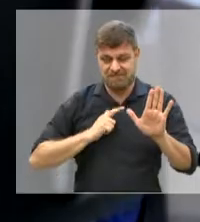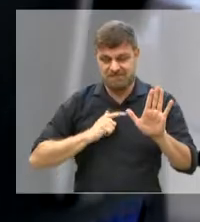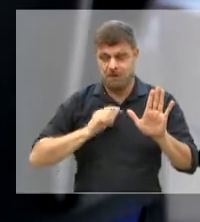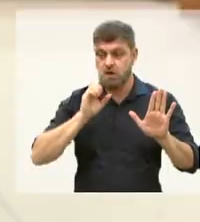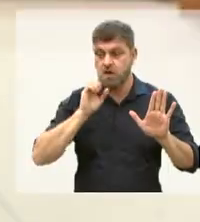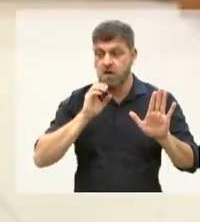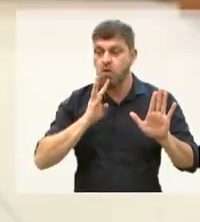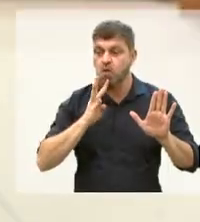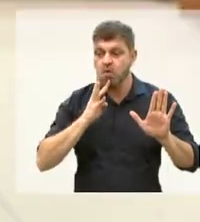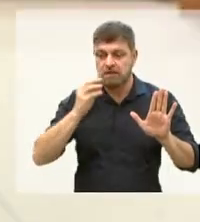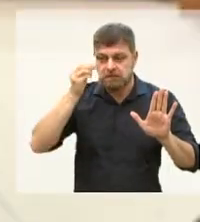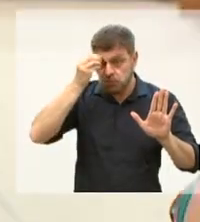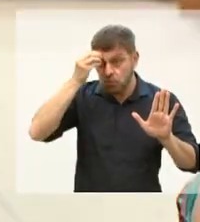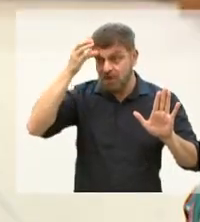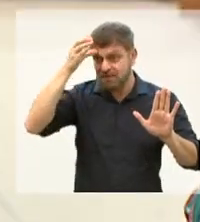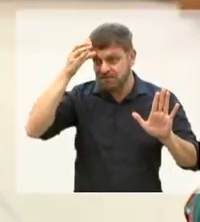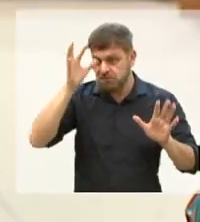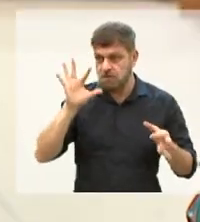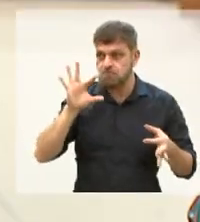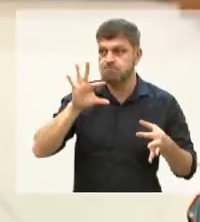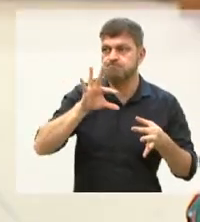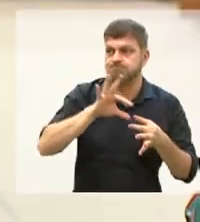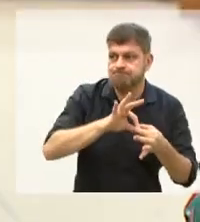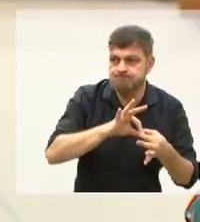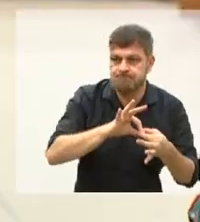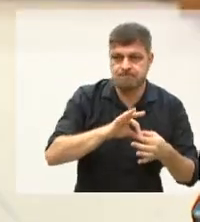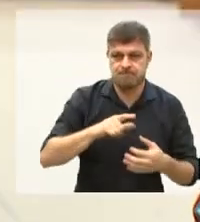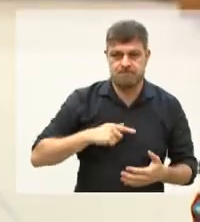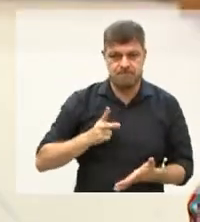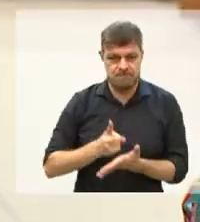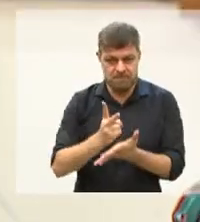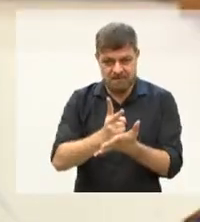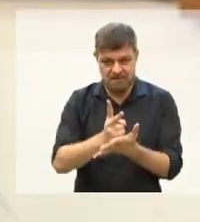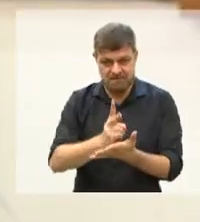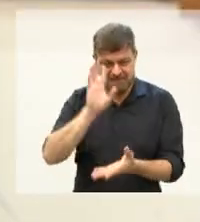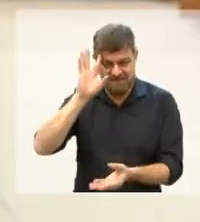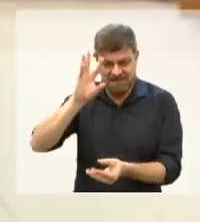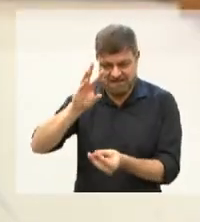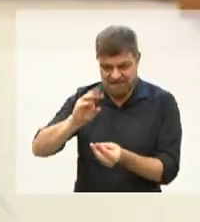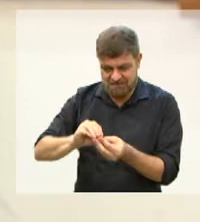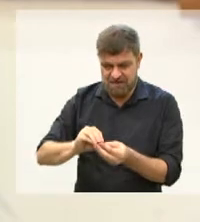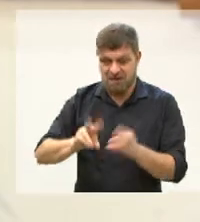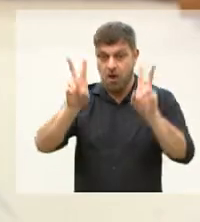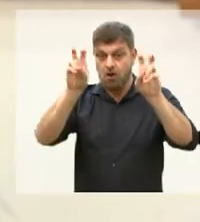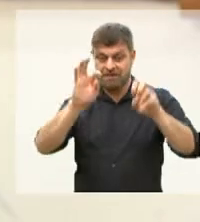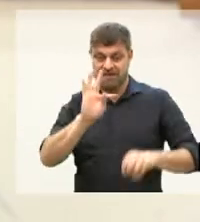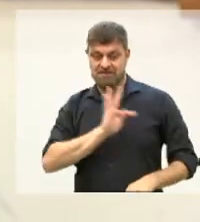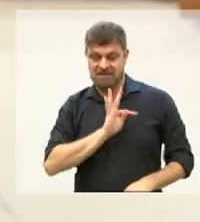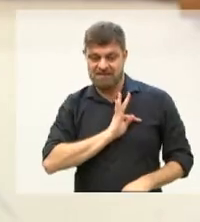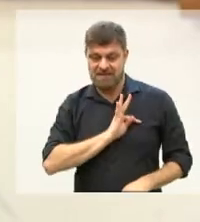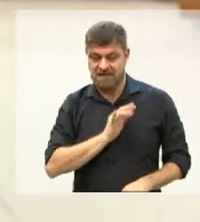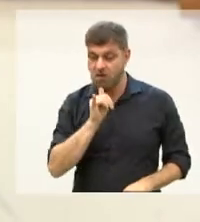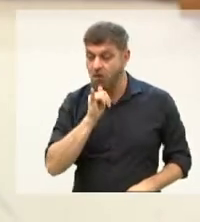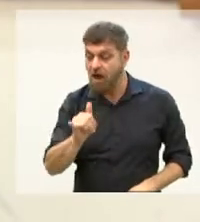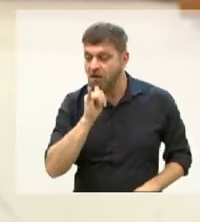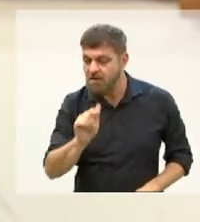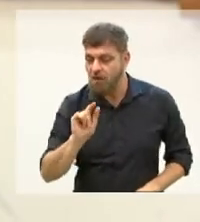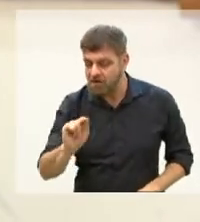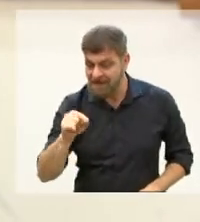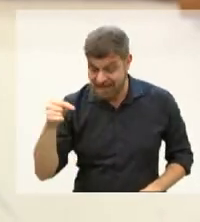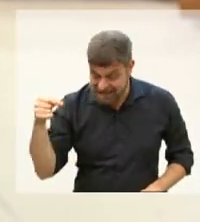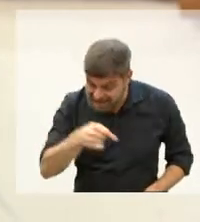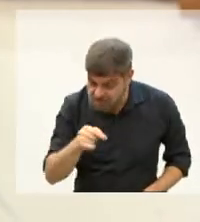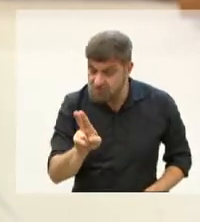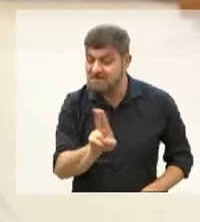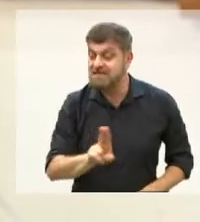conhecimentos. E eu sempre acabo encerrando um assunto técnico dizendo: isto serve para